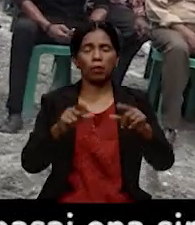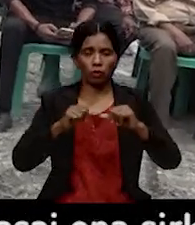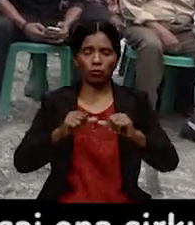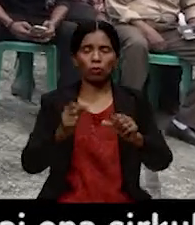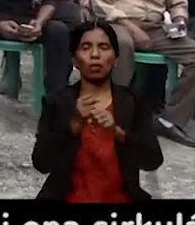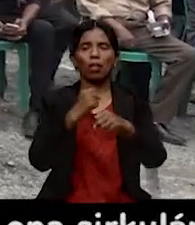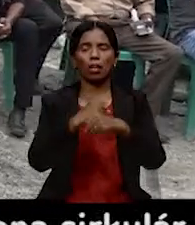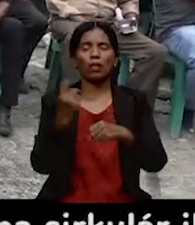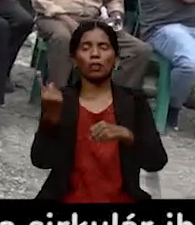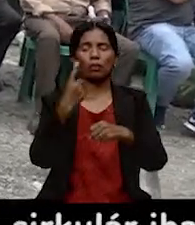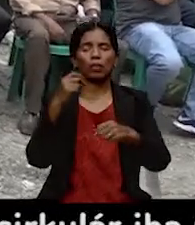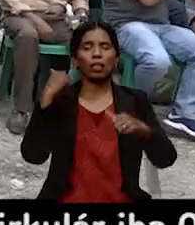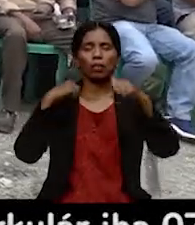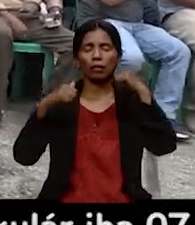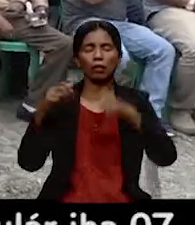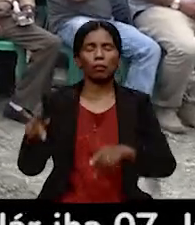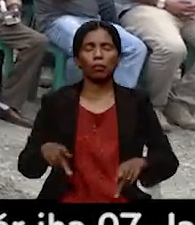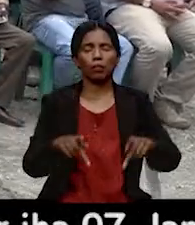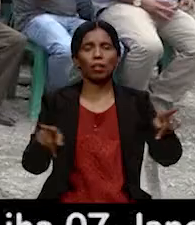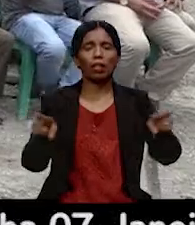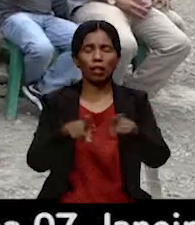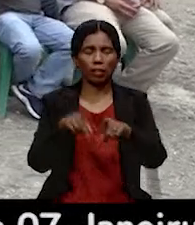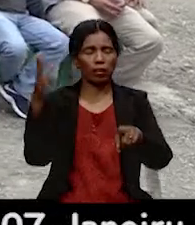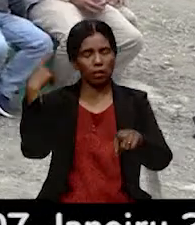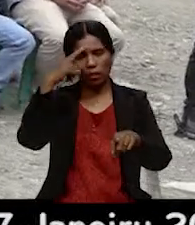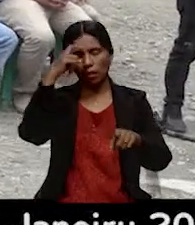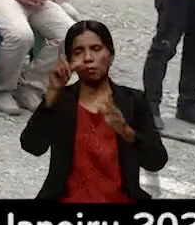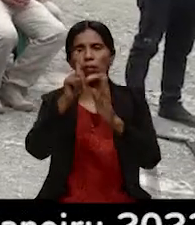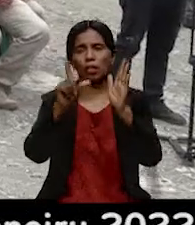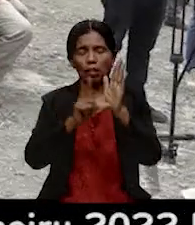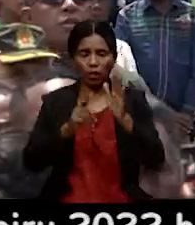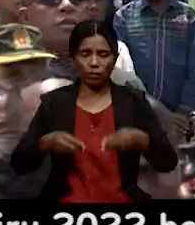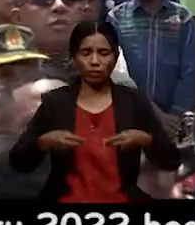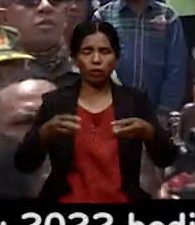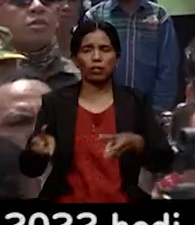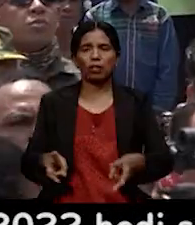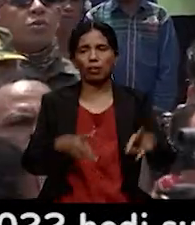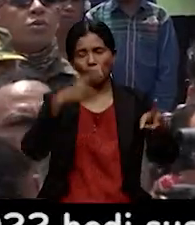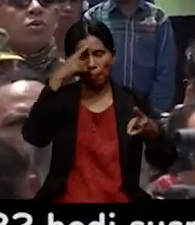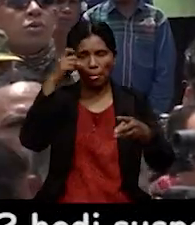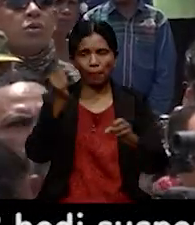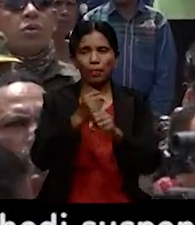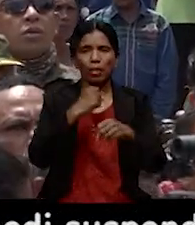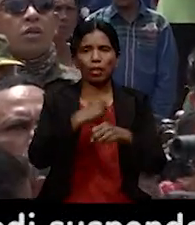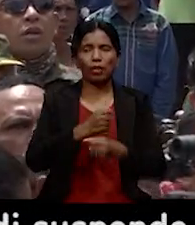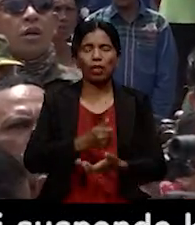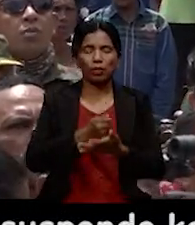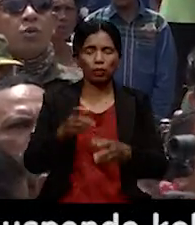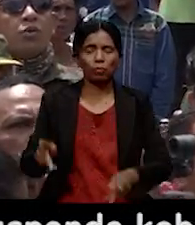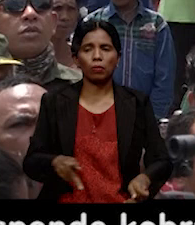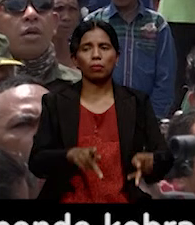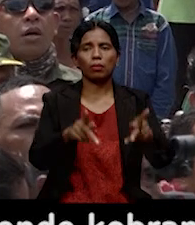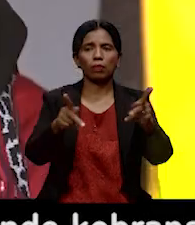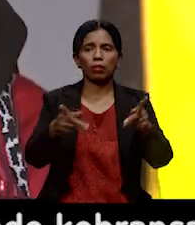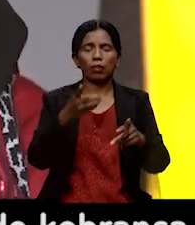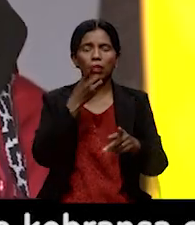fatin atividade público hane sembaibain tamba lei fodalan. Tamba ne Presidente da República se hala atendimento público liliu ba decreto